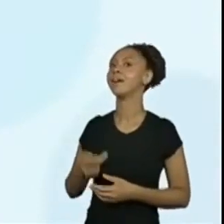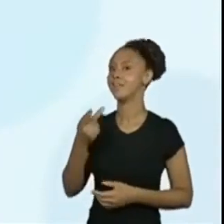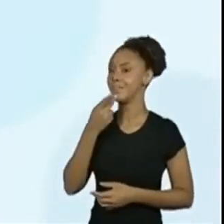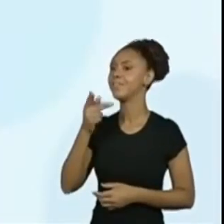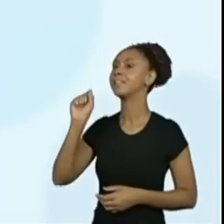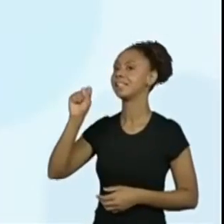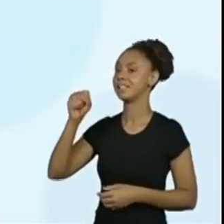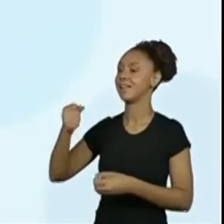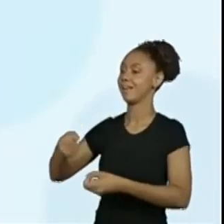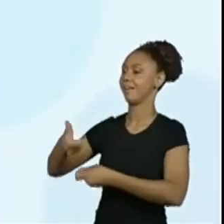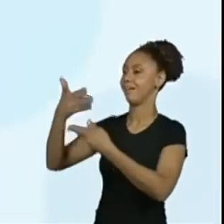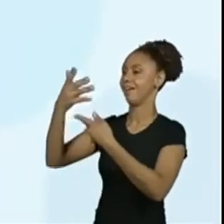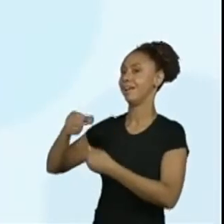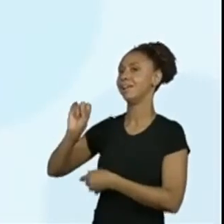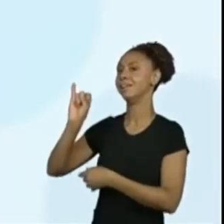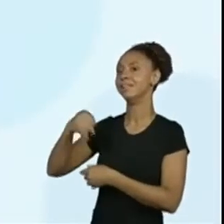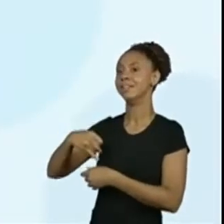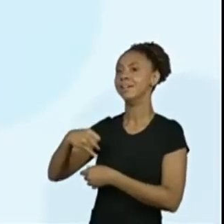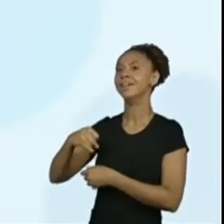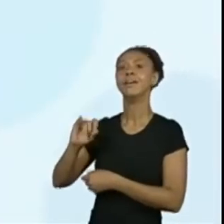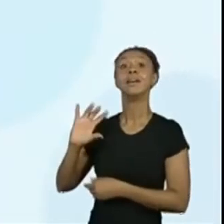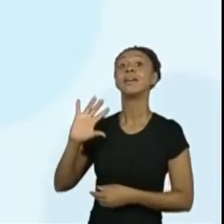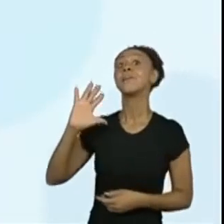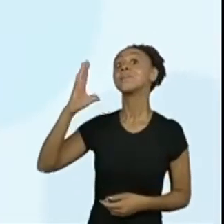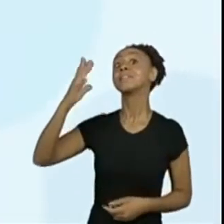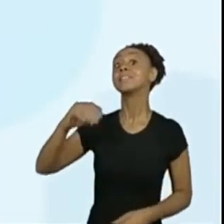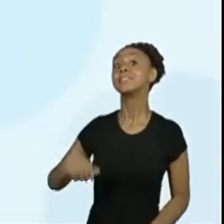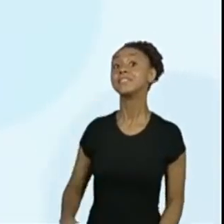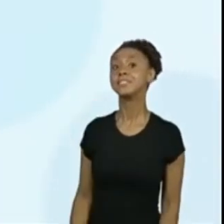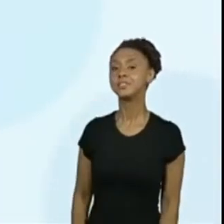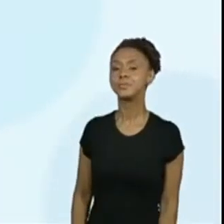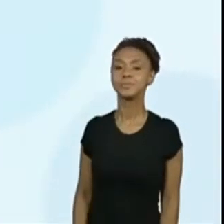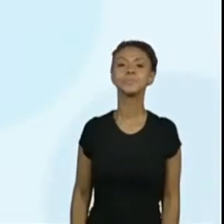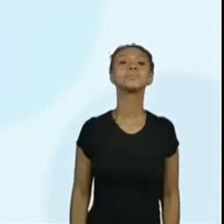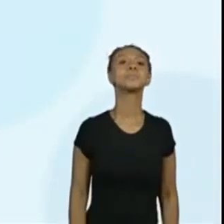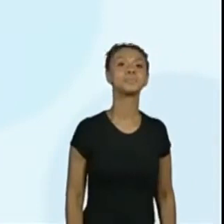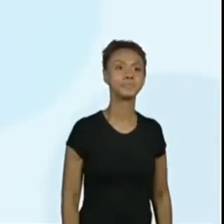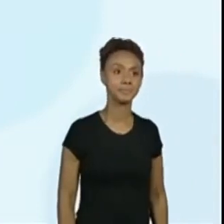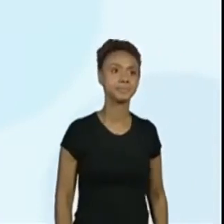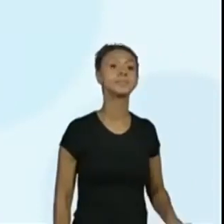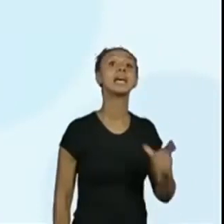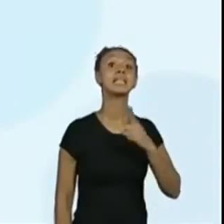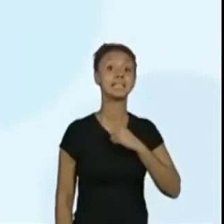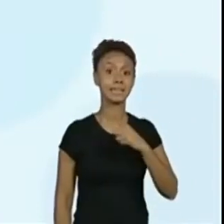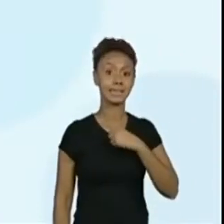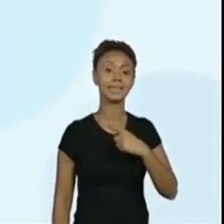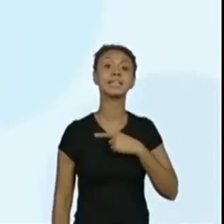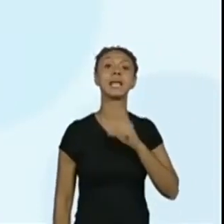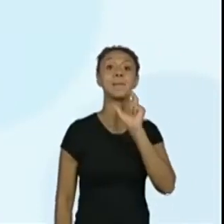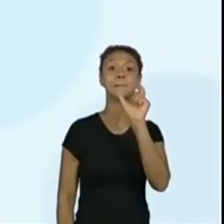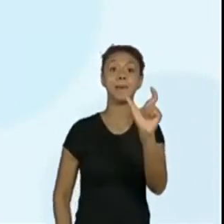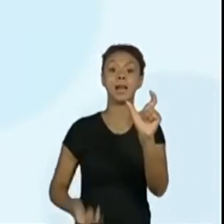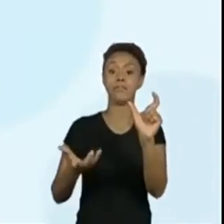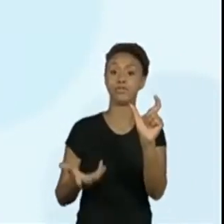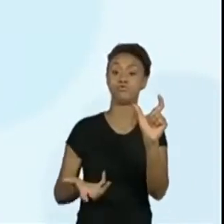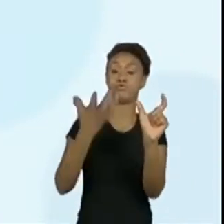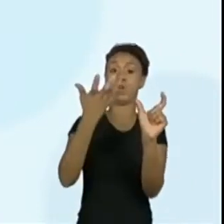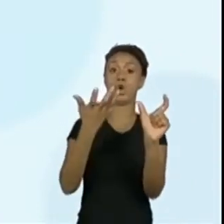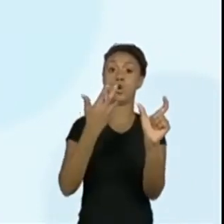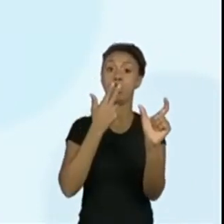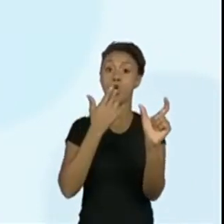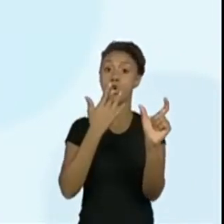Viviane. Ah, o que que aconteceu, turminha? Ah, eles disseram que tem palavras destacadas em outra cor.